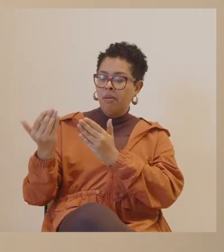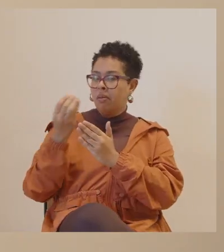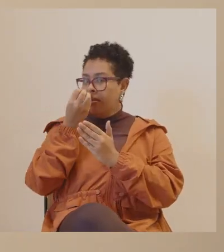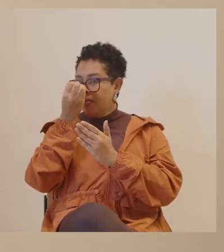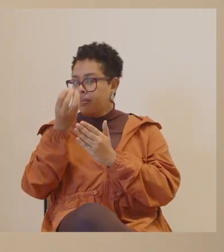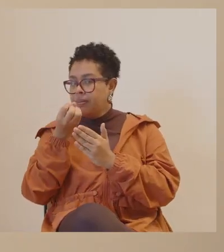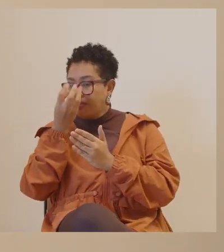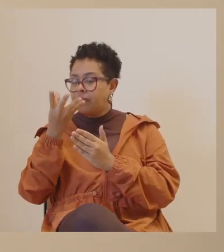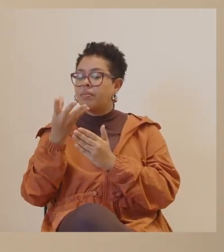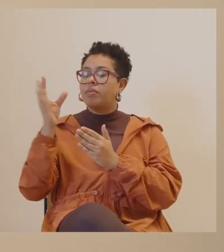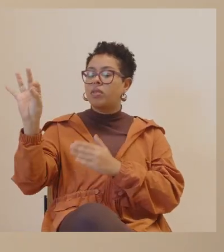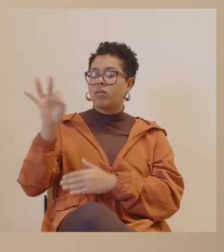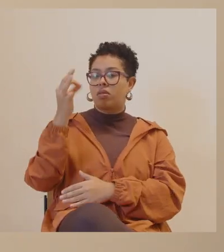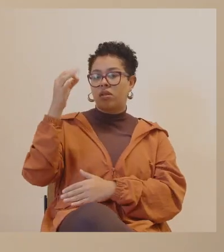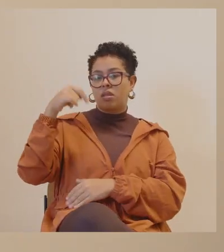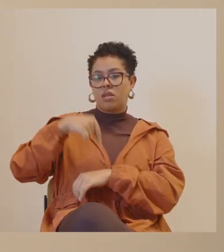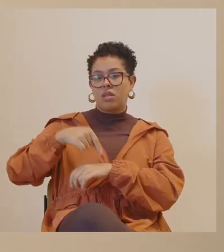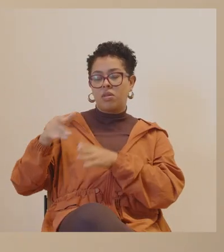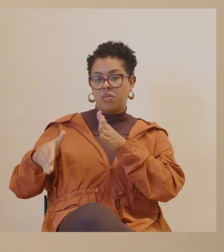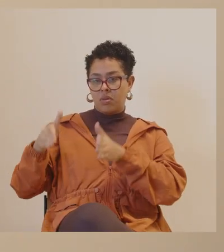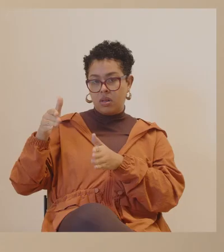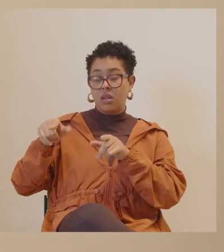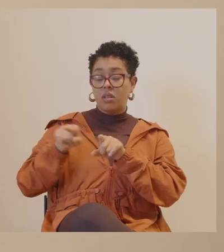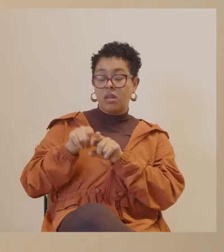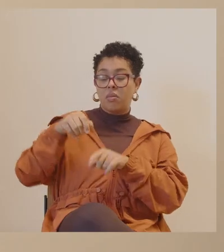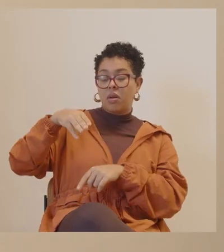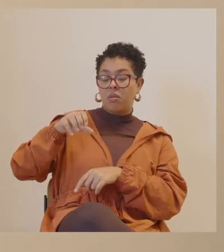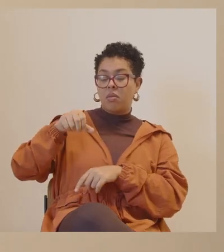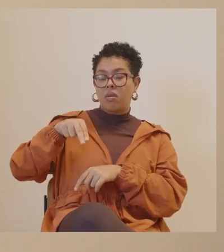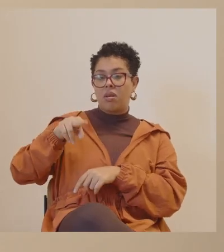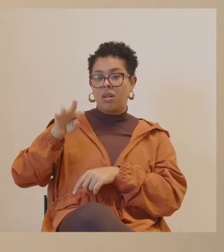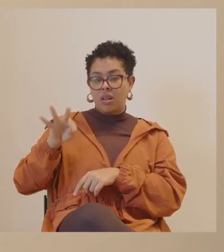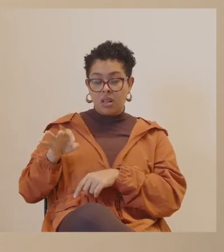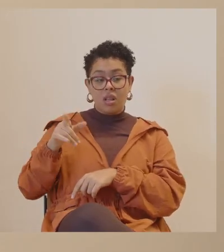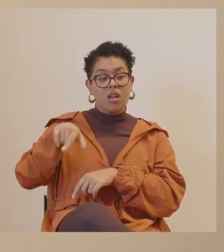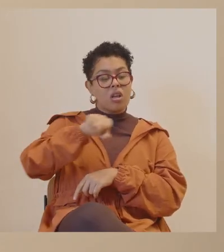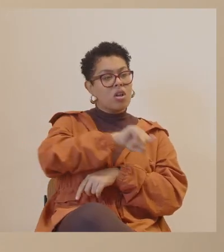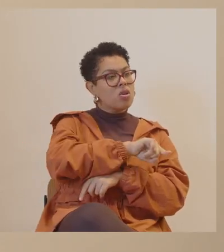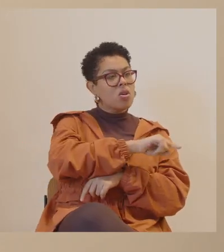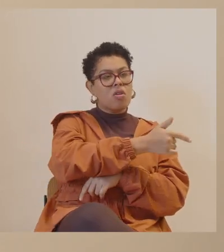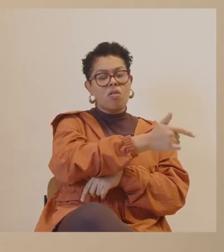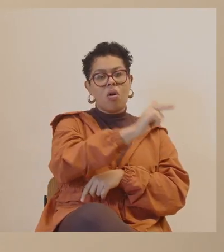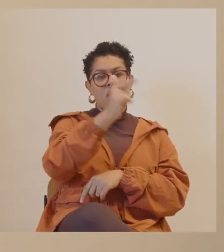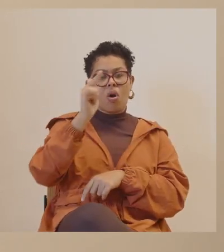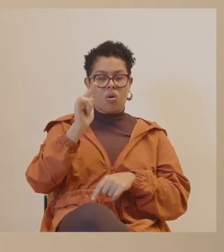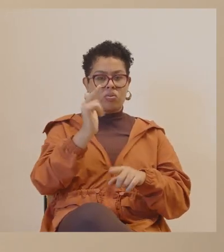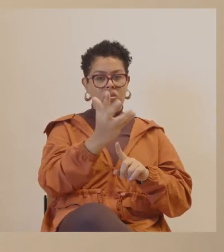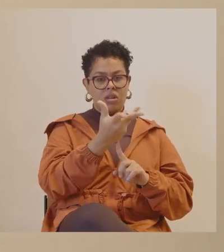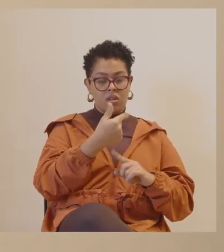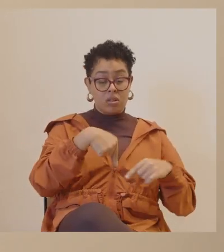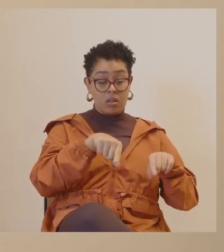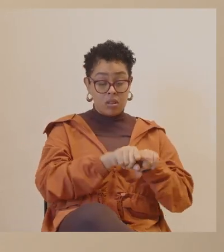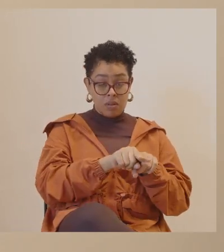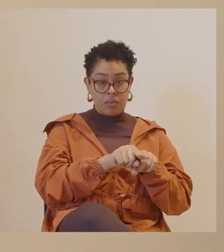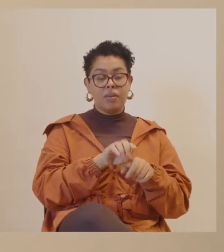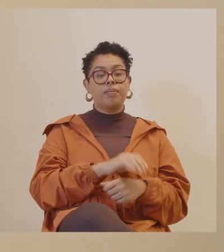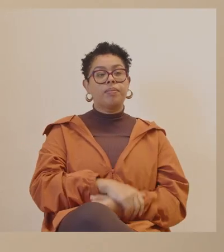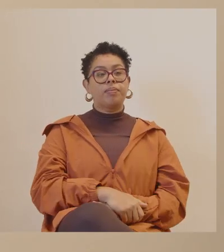pintura francesa desse período, não só no Monet, mas em outros artistas, né? E